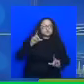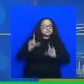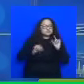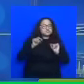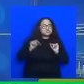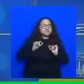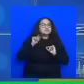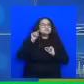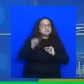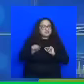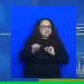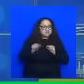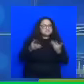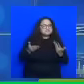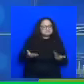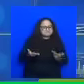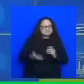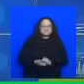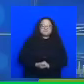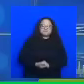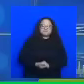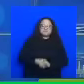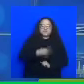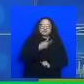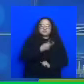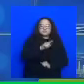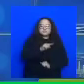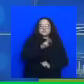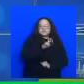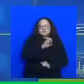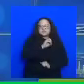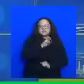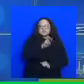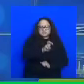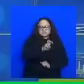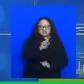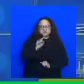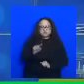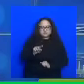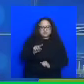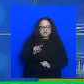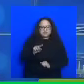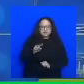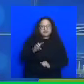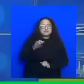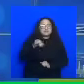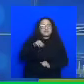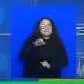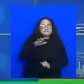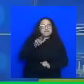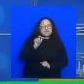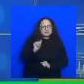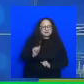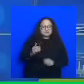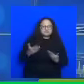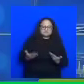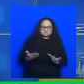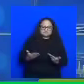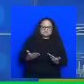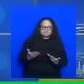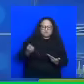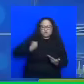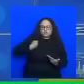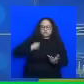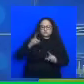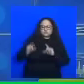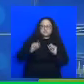Vamos confirmar? As seis dezenas sorteadas no concurso 2.505 da Mega Sena. As